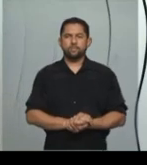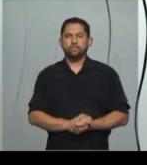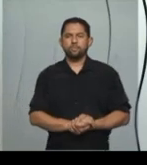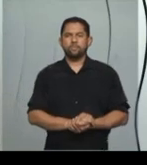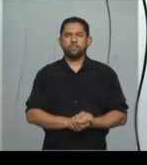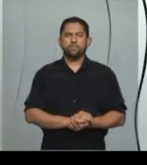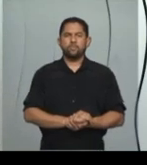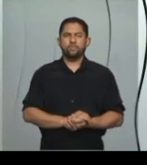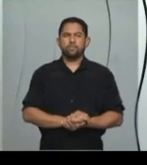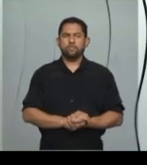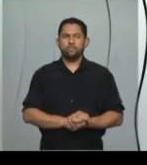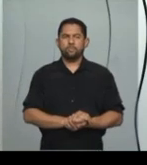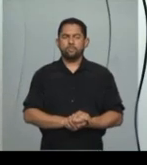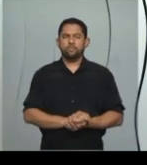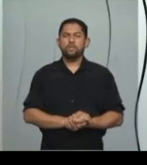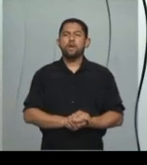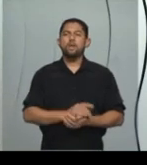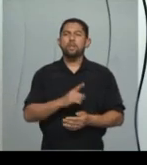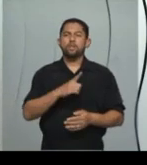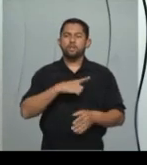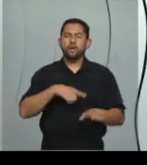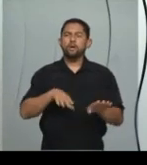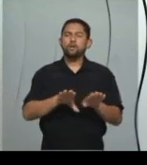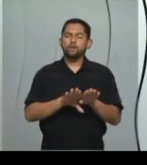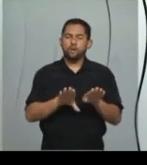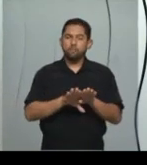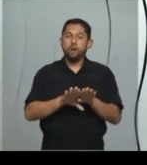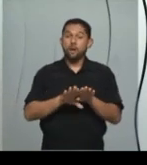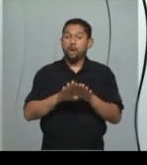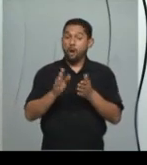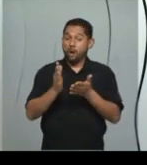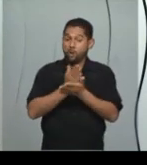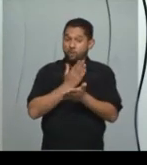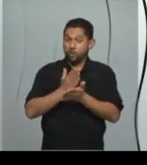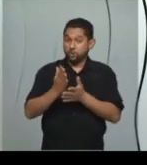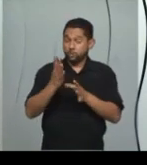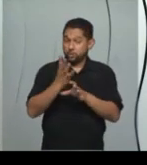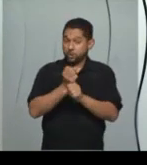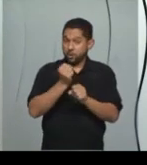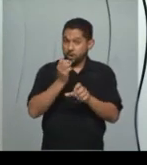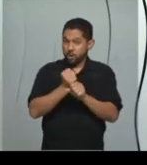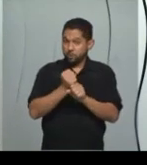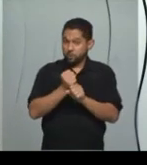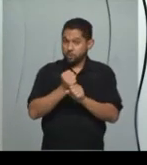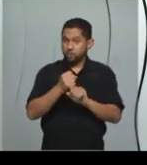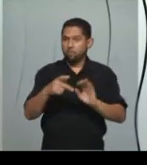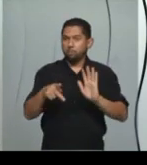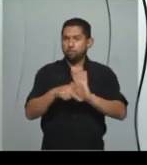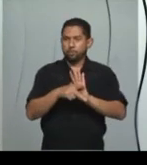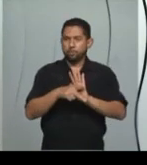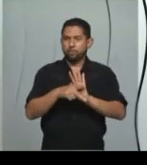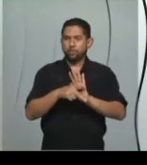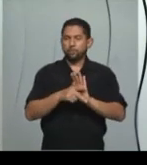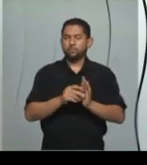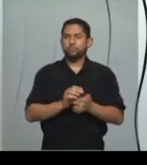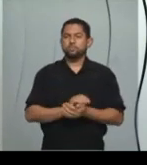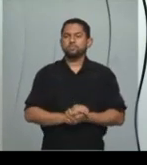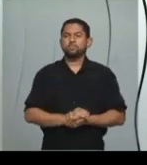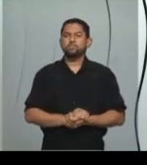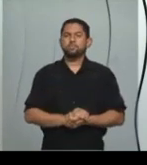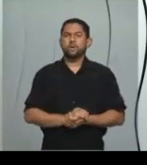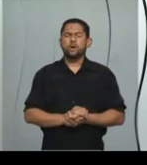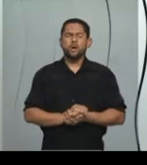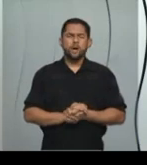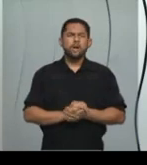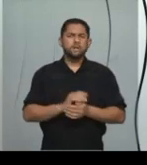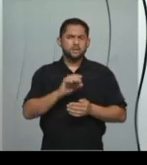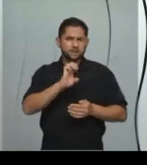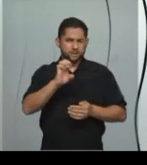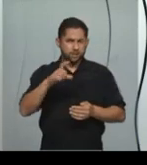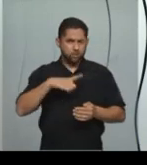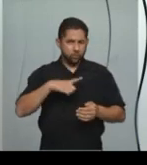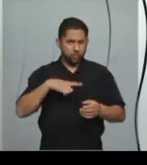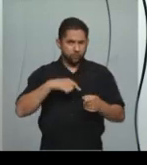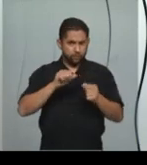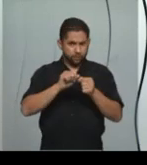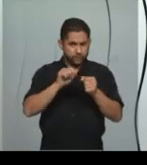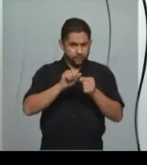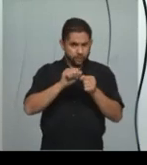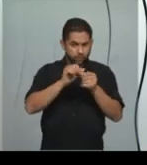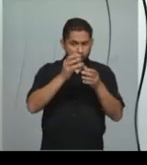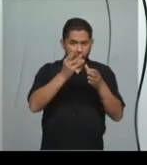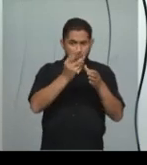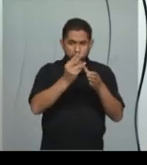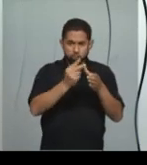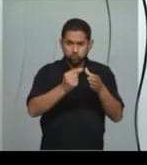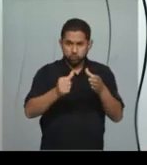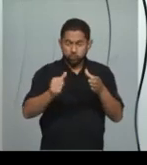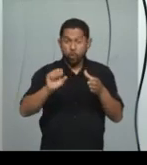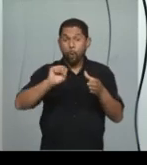Existem as operações com relação às concentrações. Como que seria isso? Quando eu estou diluindo ou concentrando.